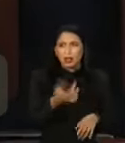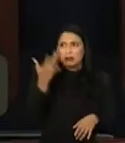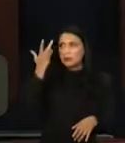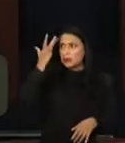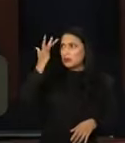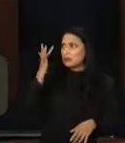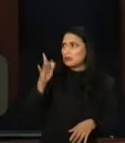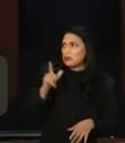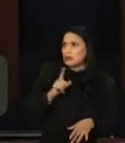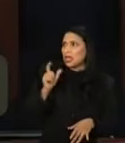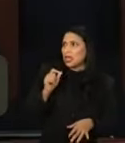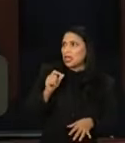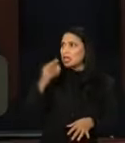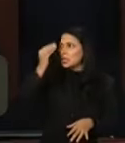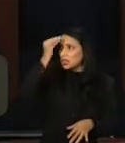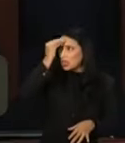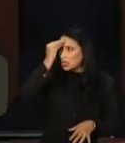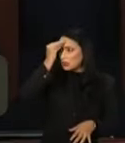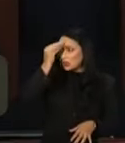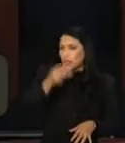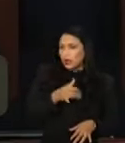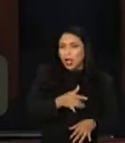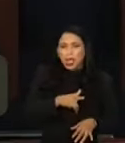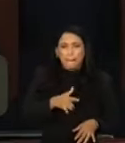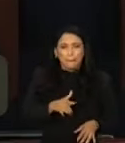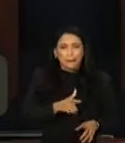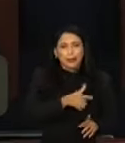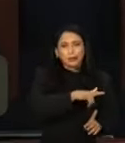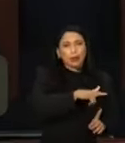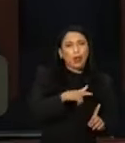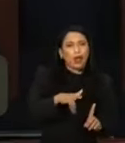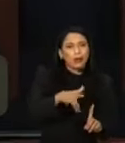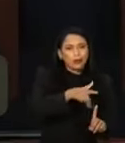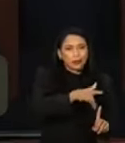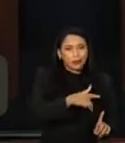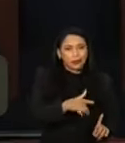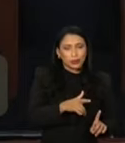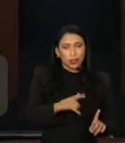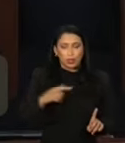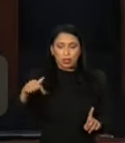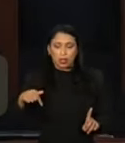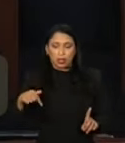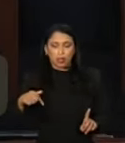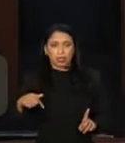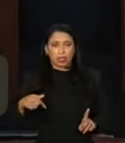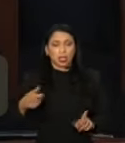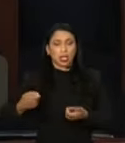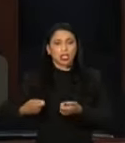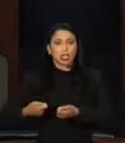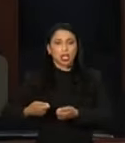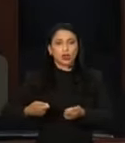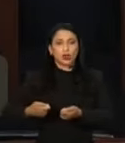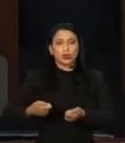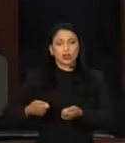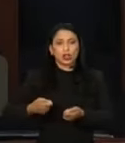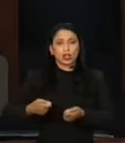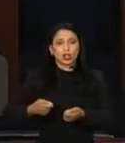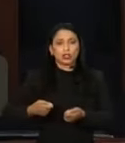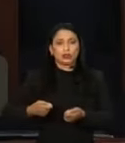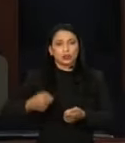liberdade. Ele é uma ferramenta na mão de quem controla a execução do